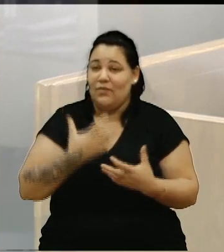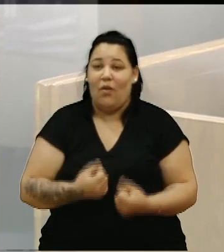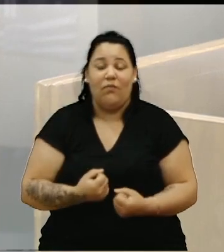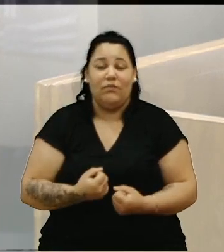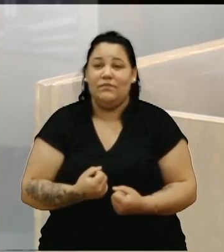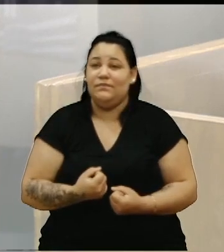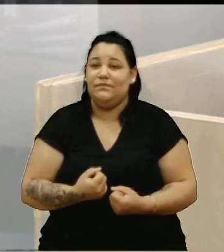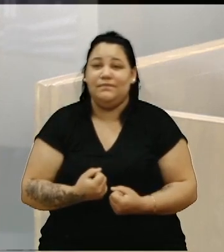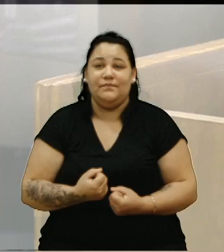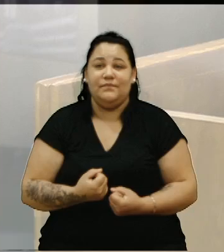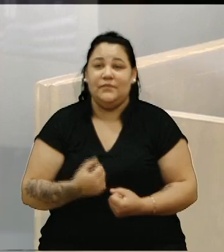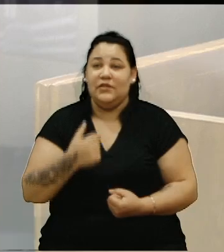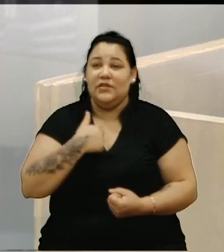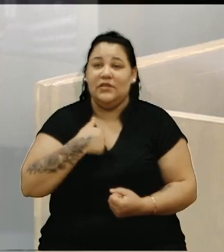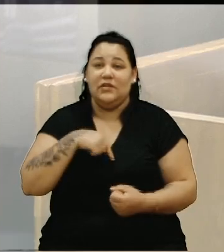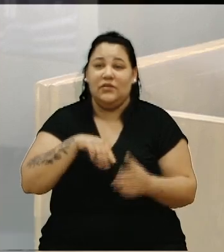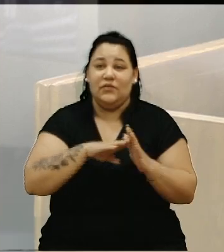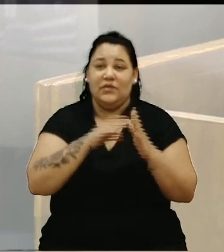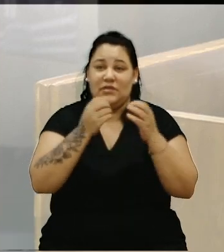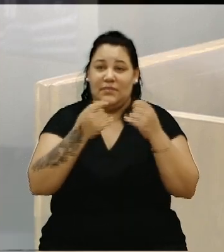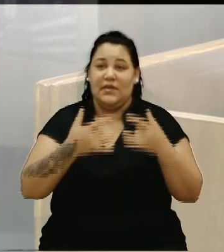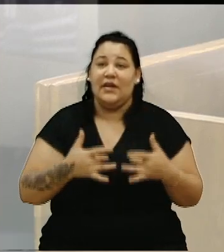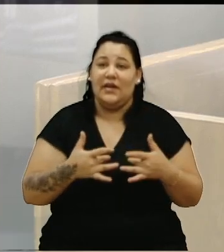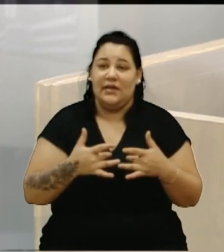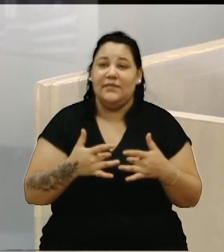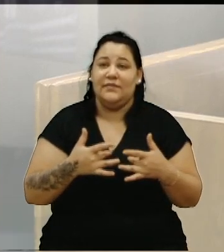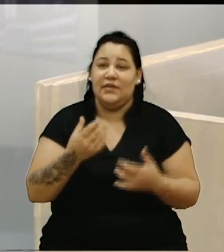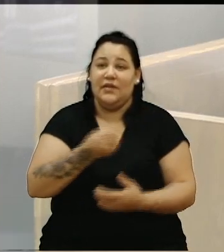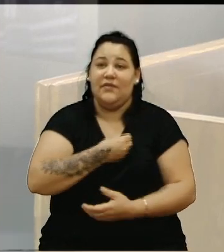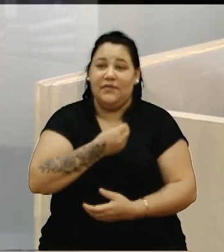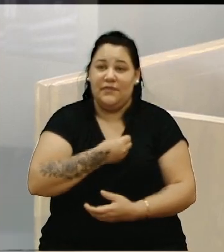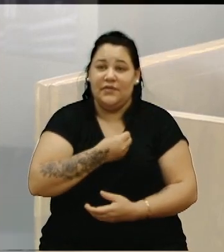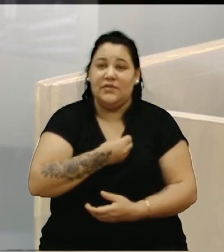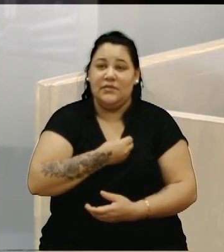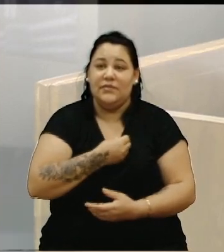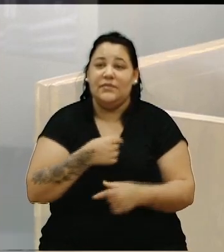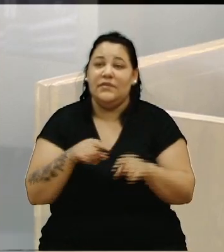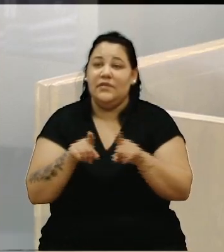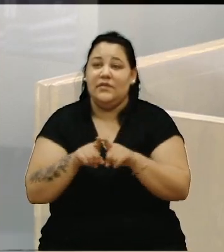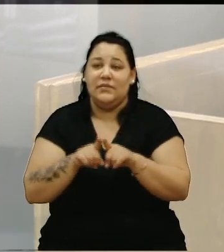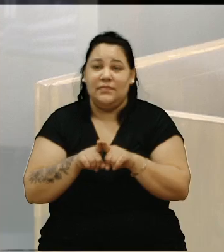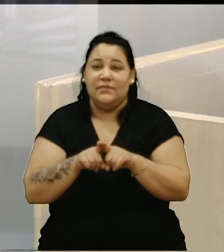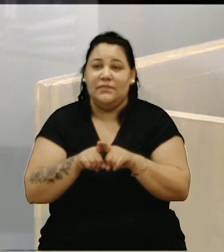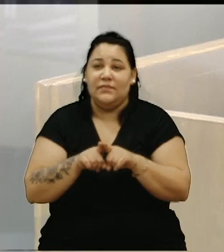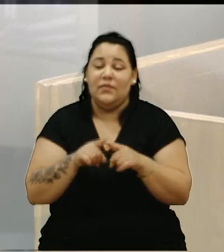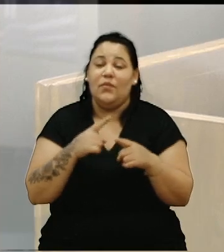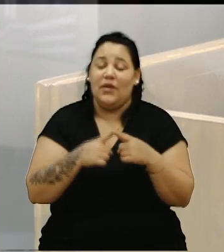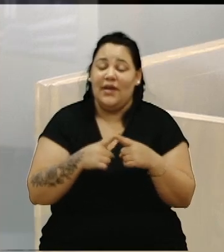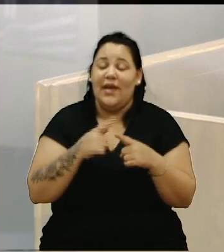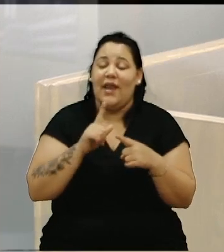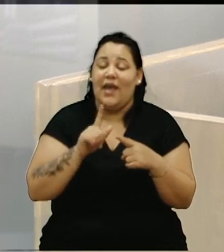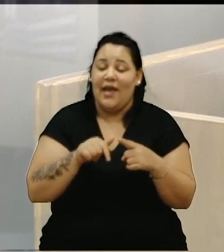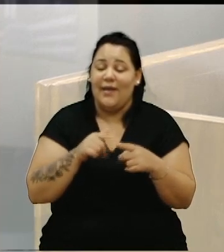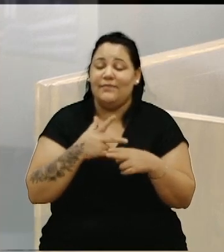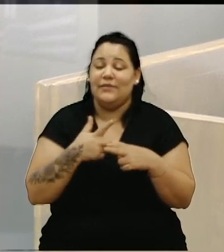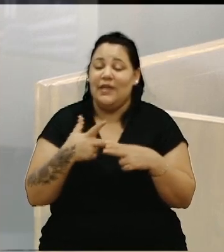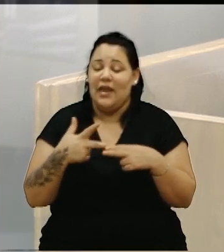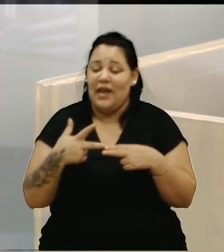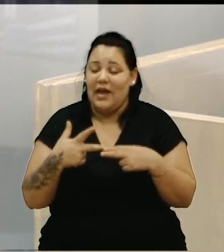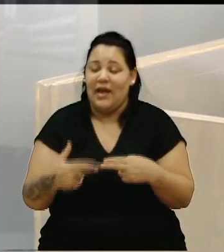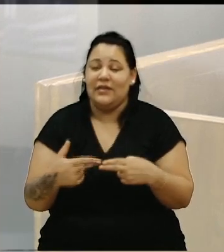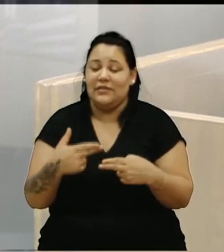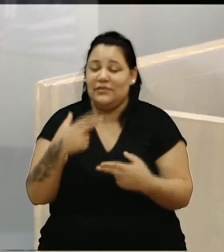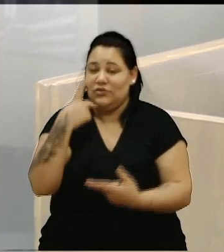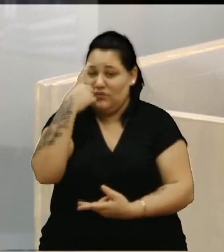vim explicar o que é viver com a síndrome de Dravet para vocês, porque ela é rara mesmo. Até